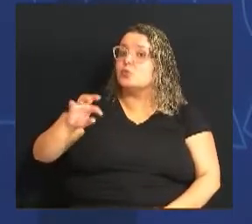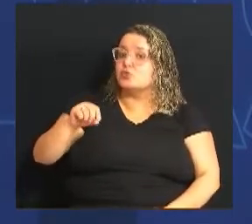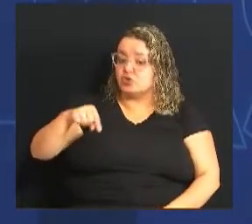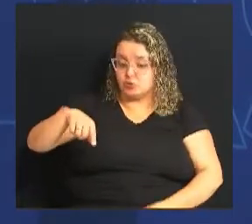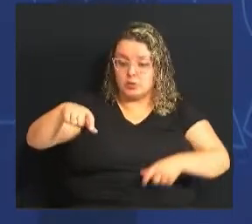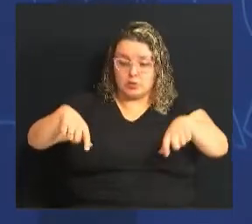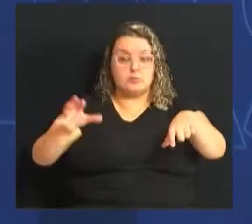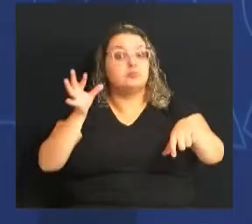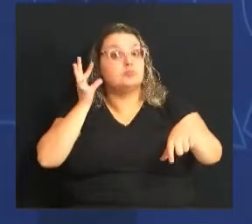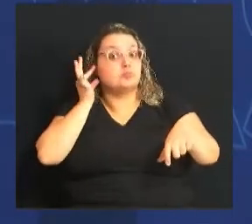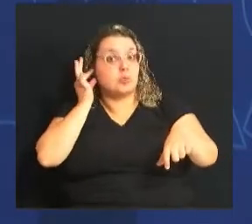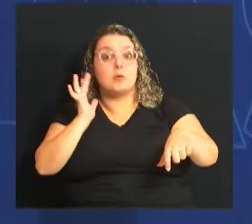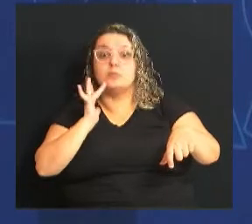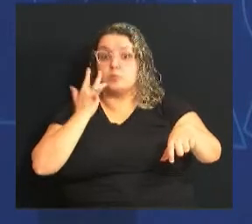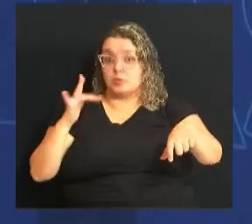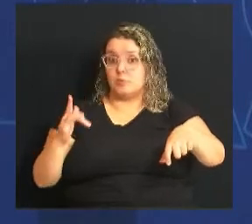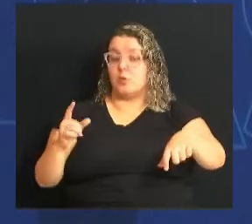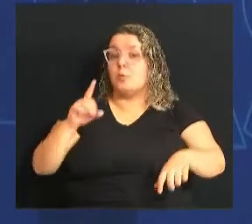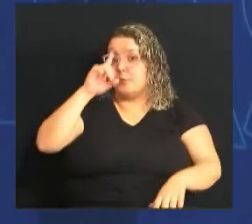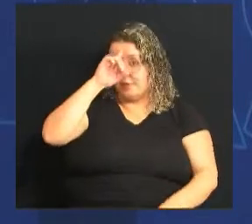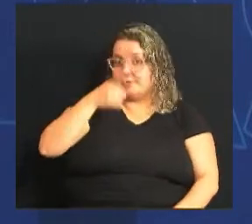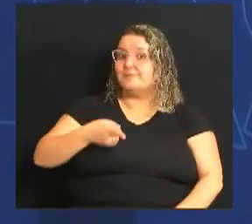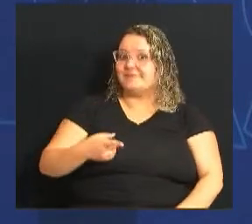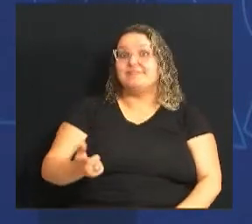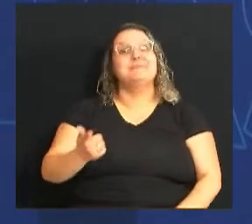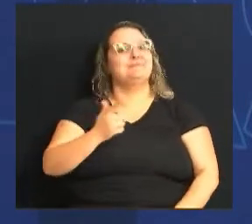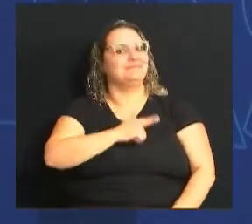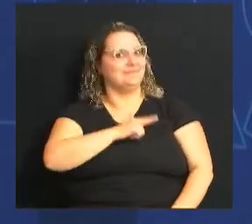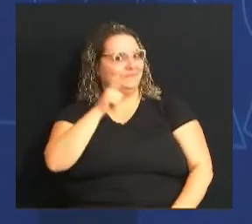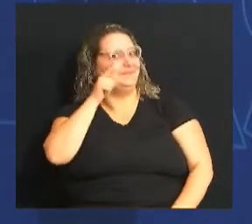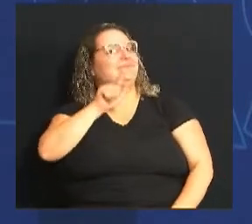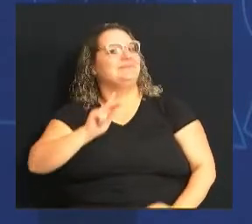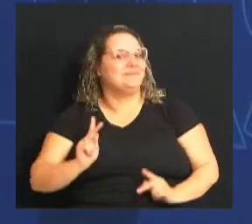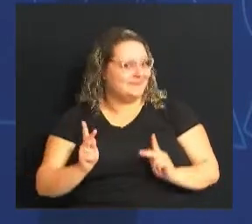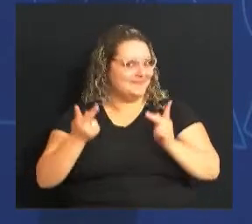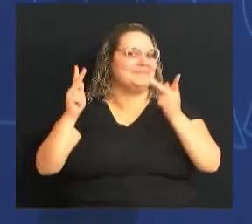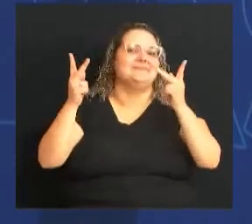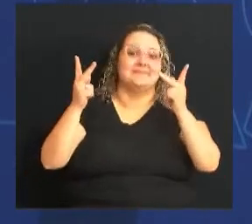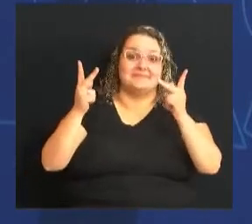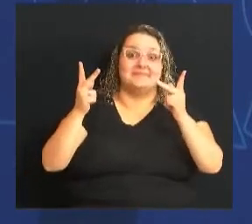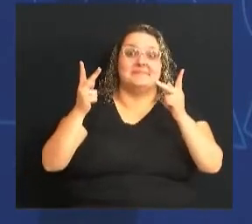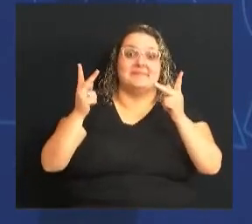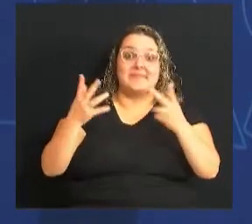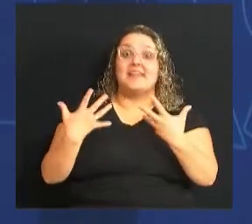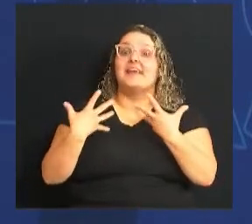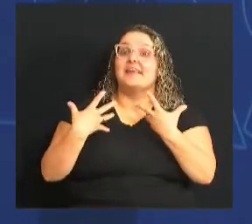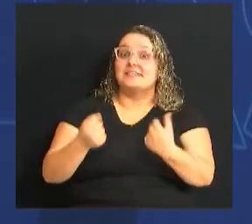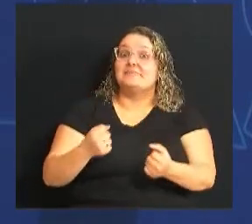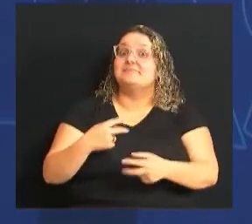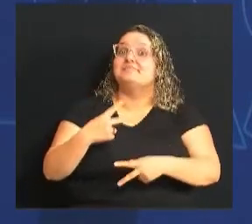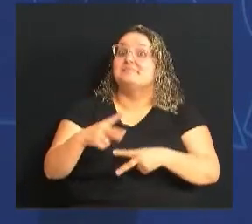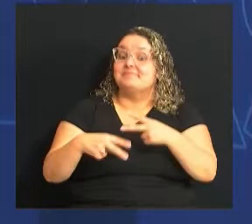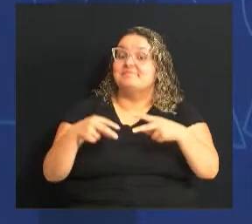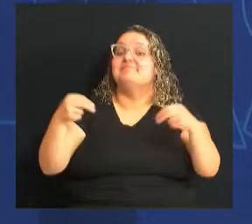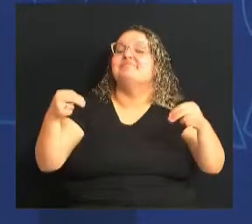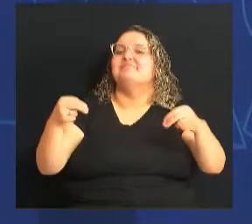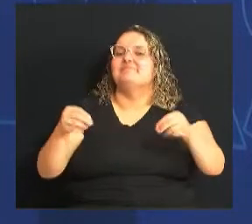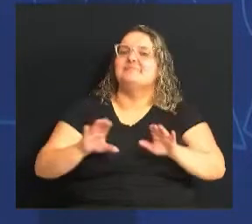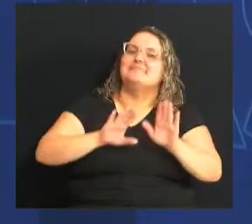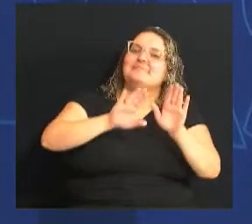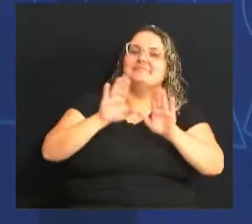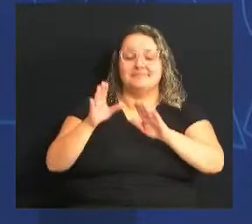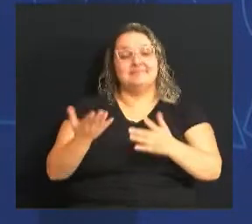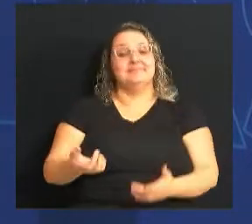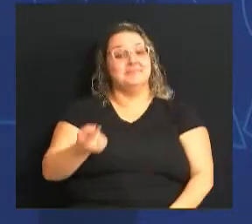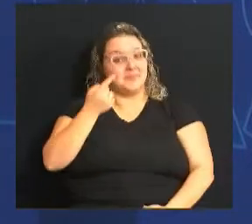uma decisão. E o Bugre se deu bem, viu? Venceu e ainda recebeu um presentão do goleiro do Novo Horizontino.